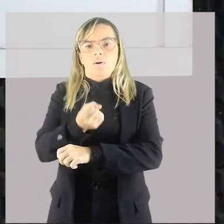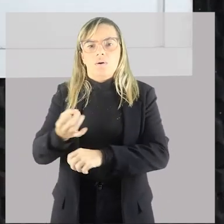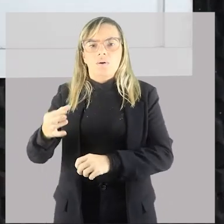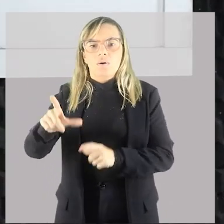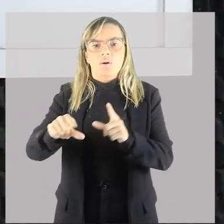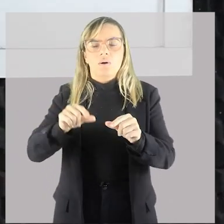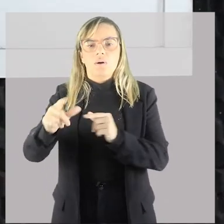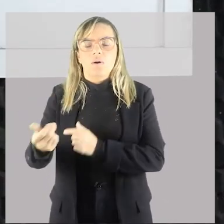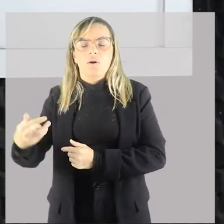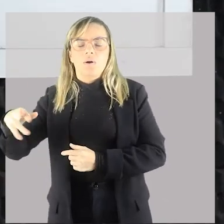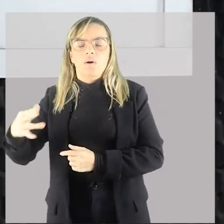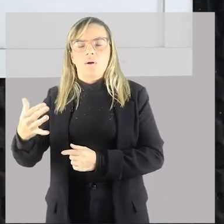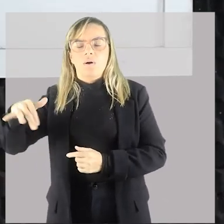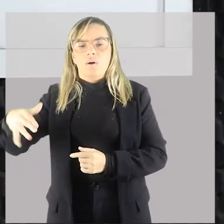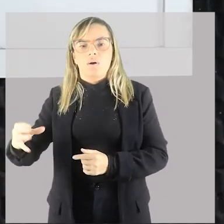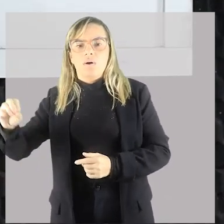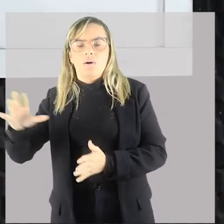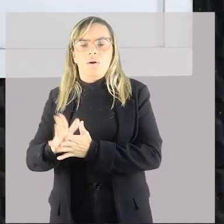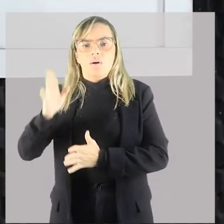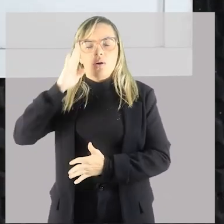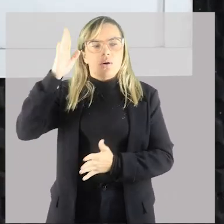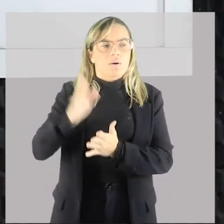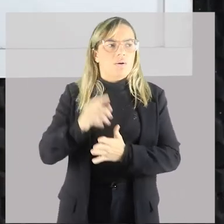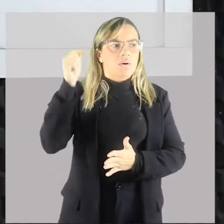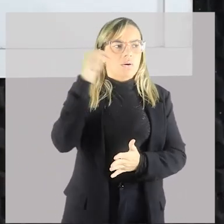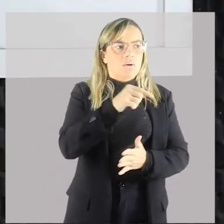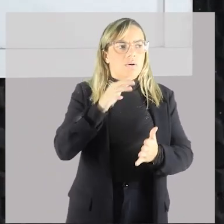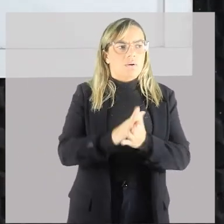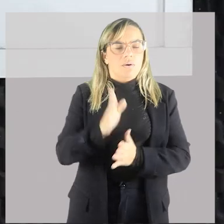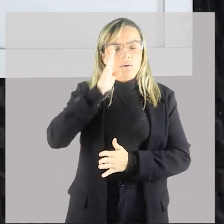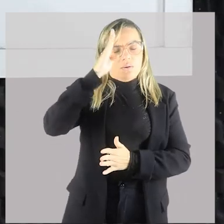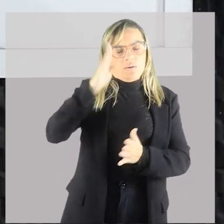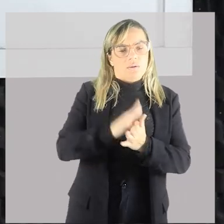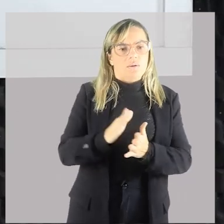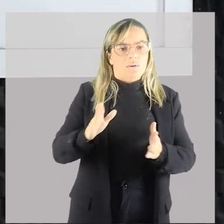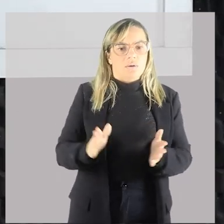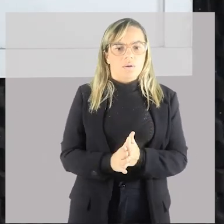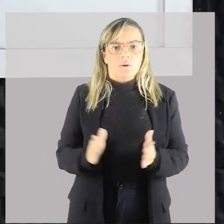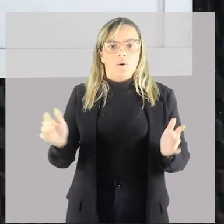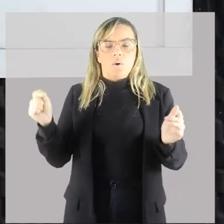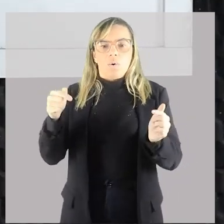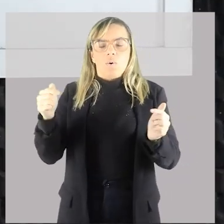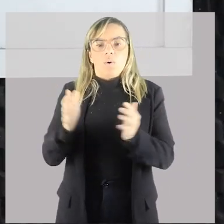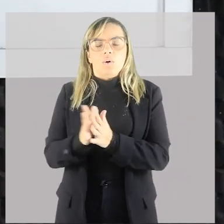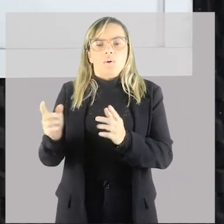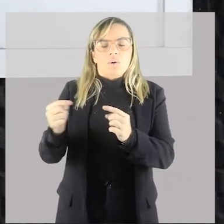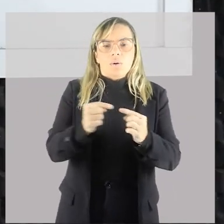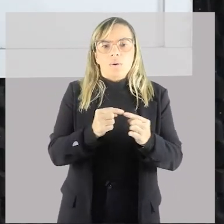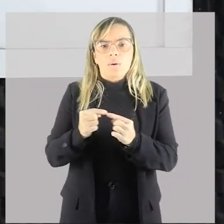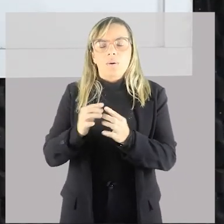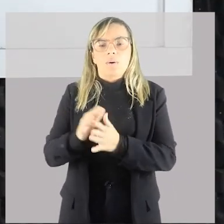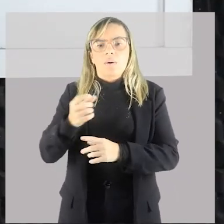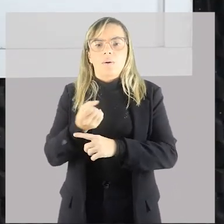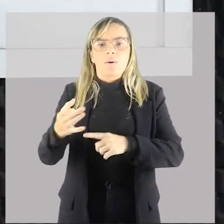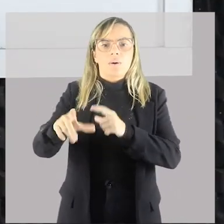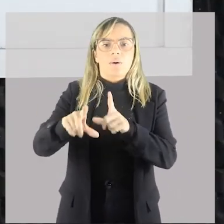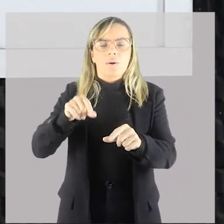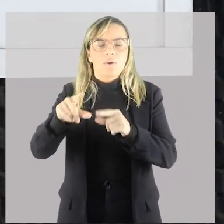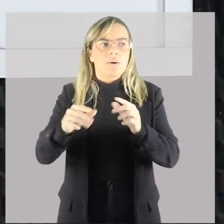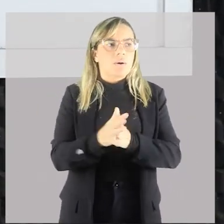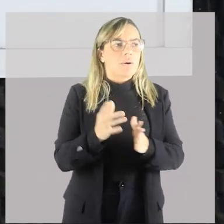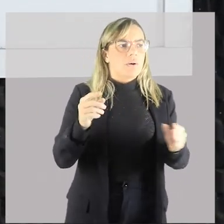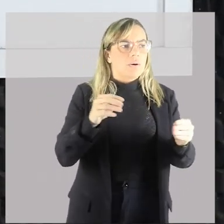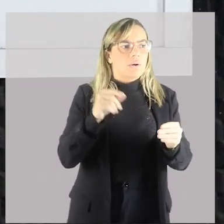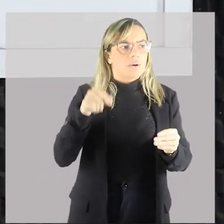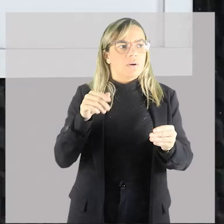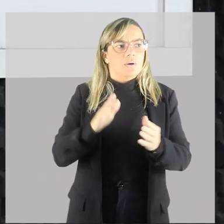arranjo. Principalmente, turma, combinação e arranjo, né, que são detalhes, né, que